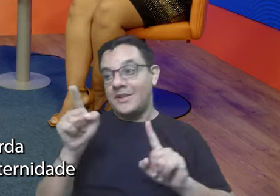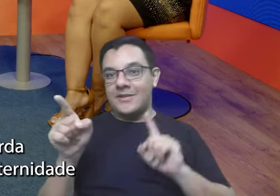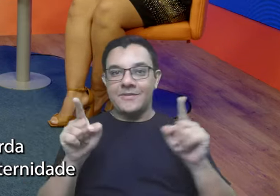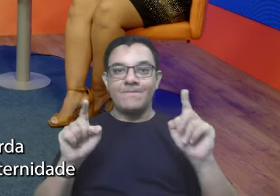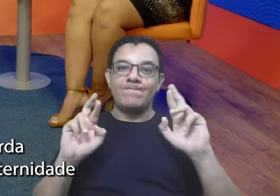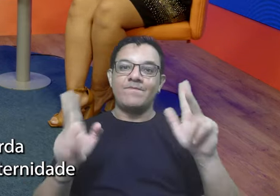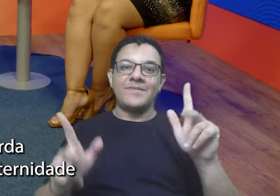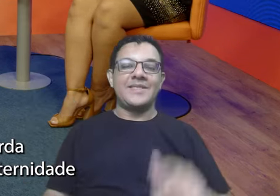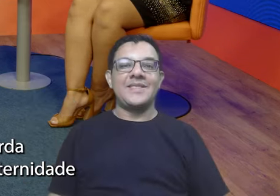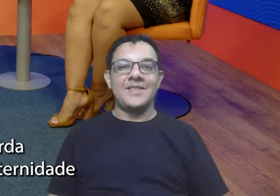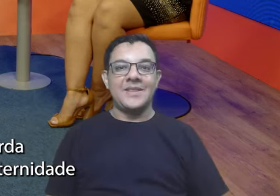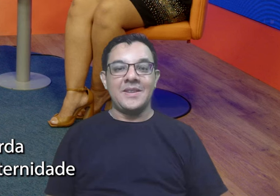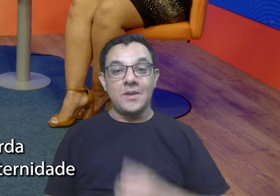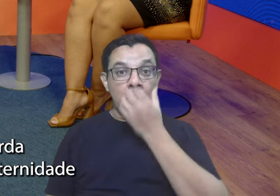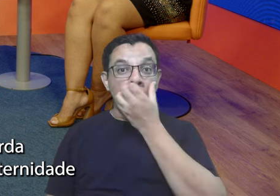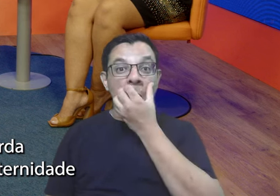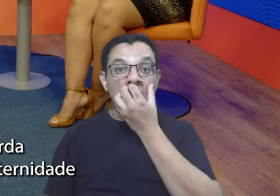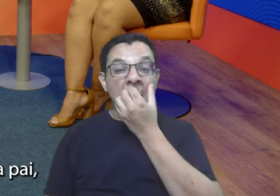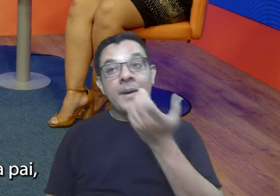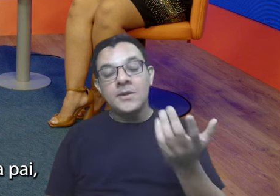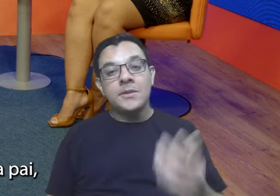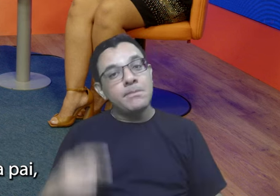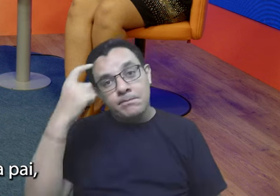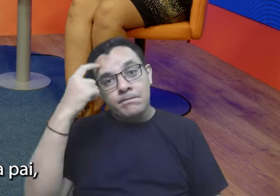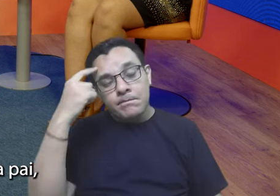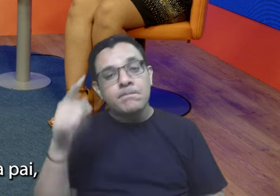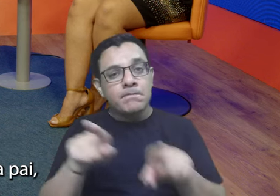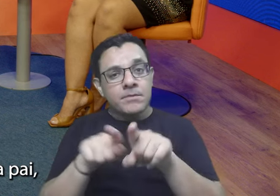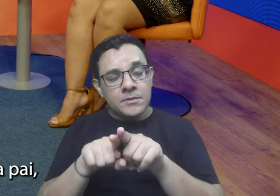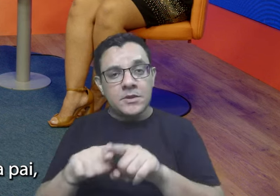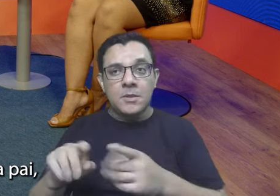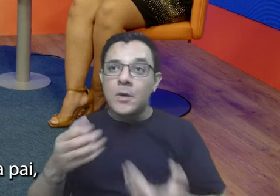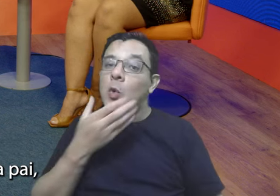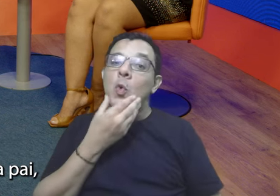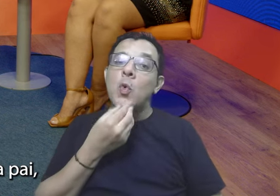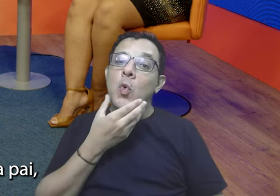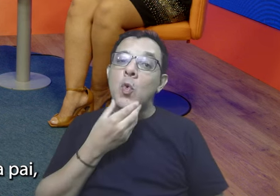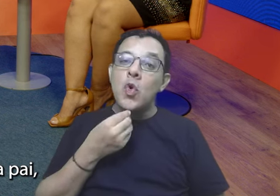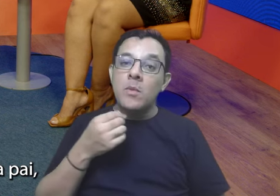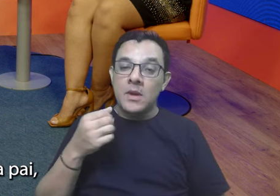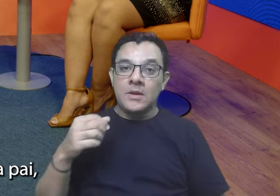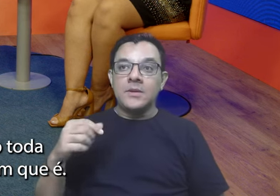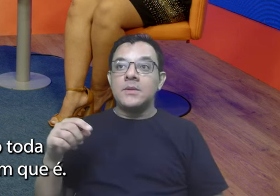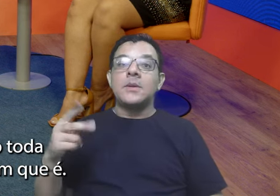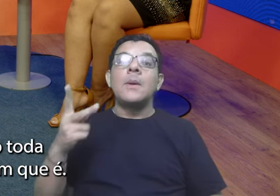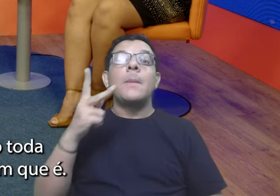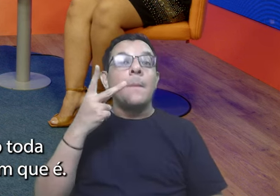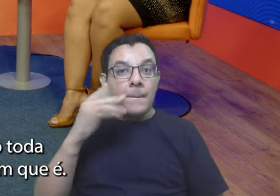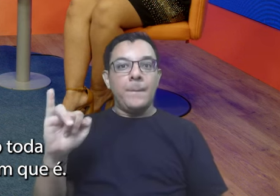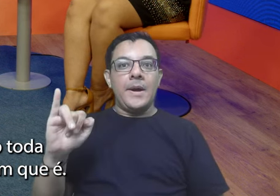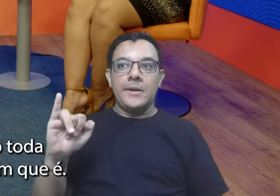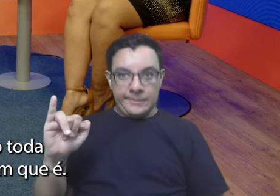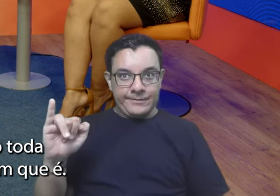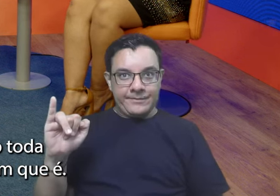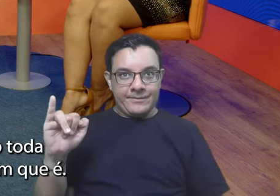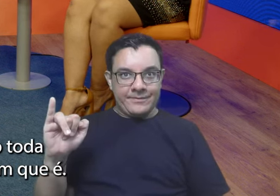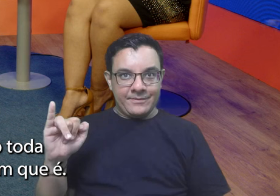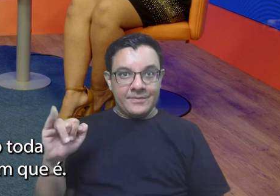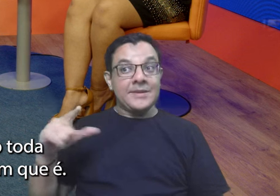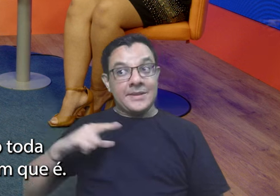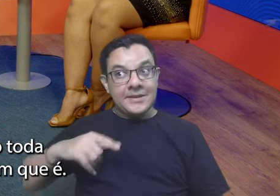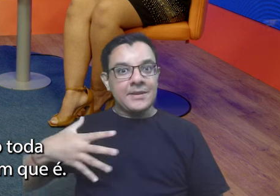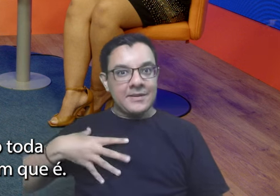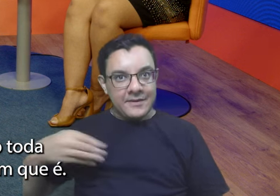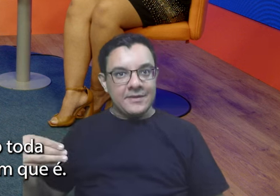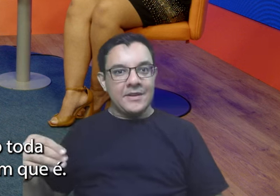absurda quando a gente fala não só de maternidade e paternidade também porque quando o homem vira pai ele também acaba se trazendo